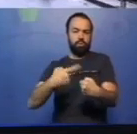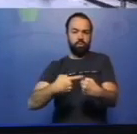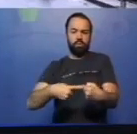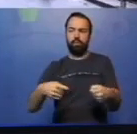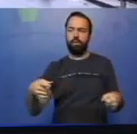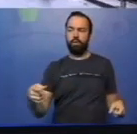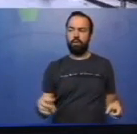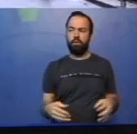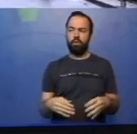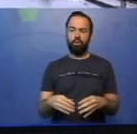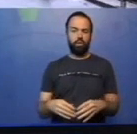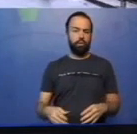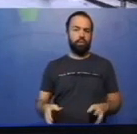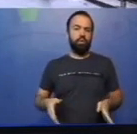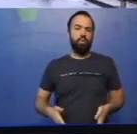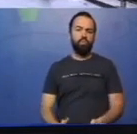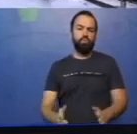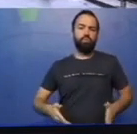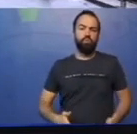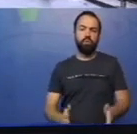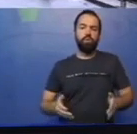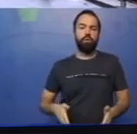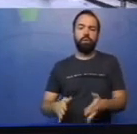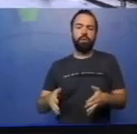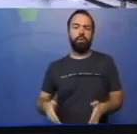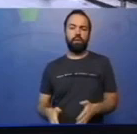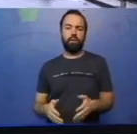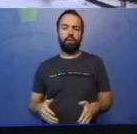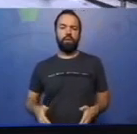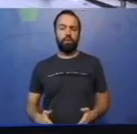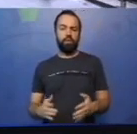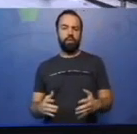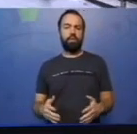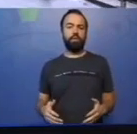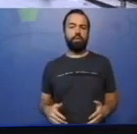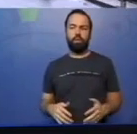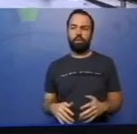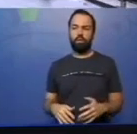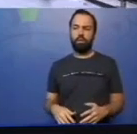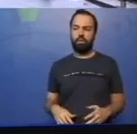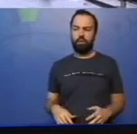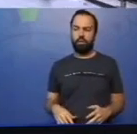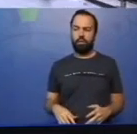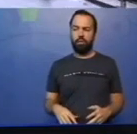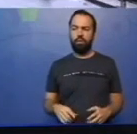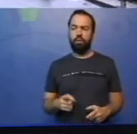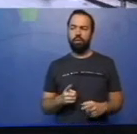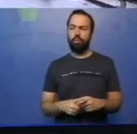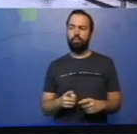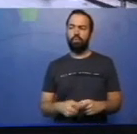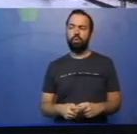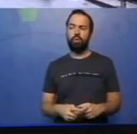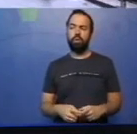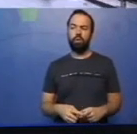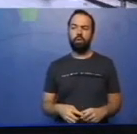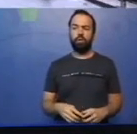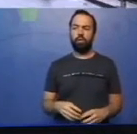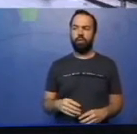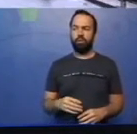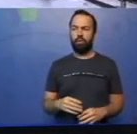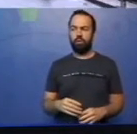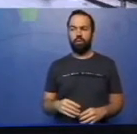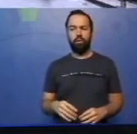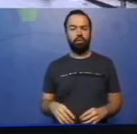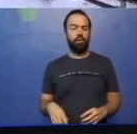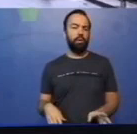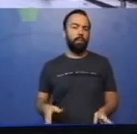crescimento da população, em razão principalmente, nós já falamos na aula passada, né, das melhorias da melhoria da qualidade de vida, da diminuição